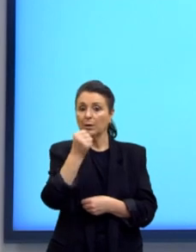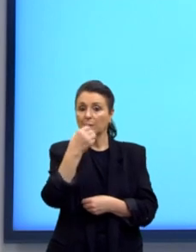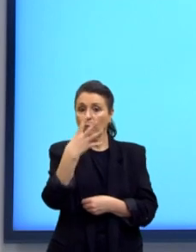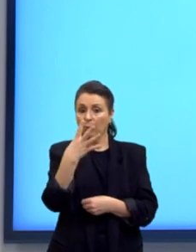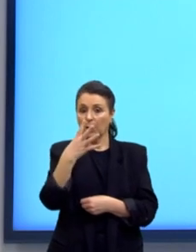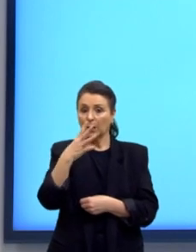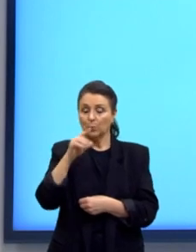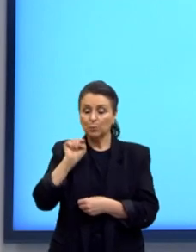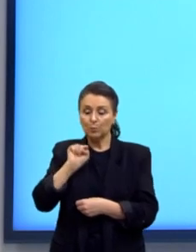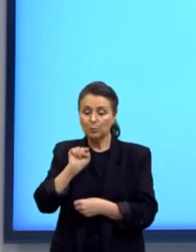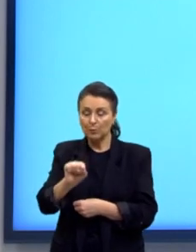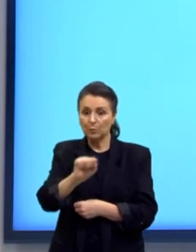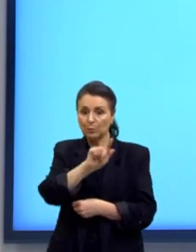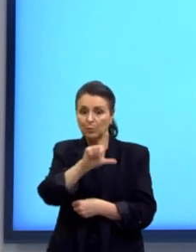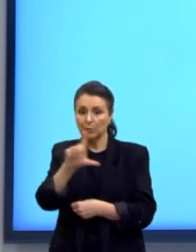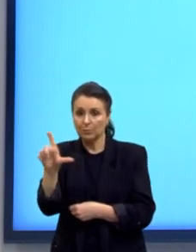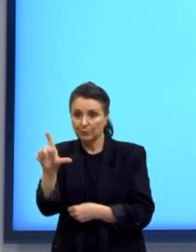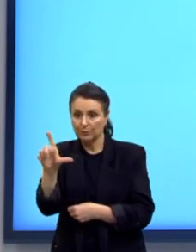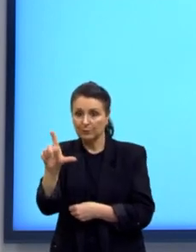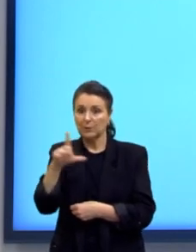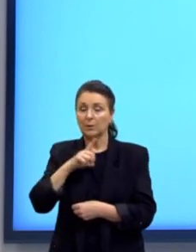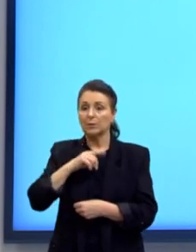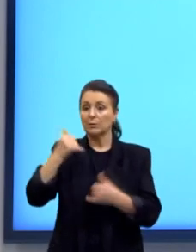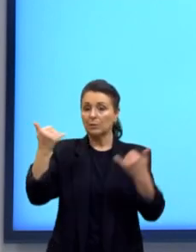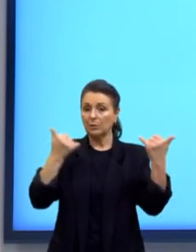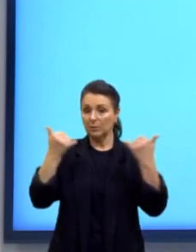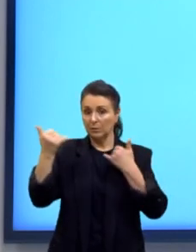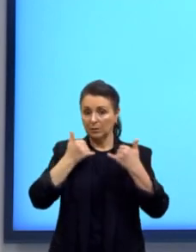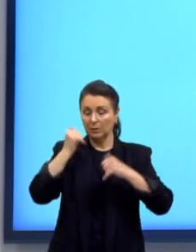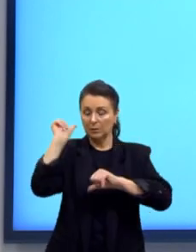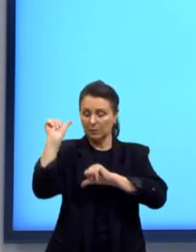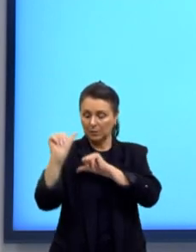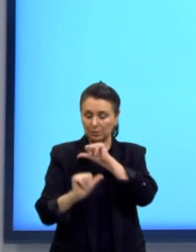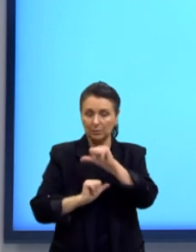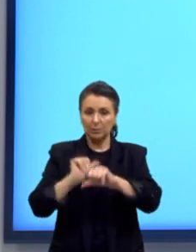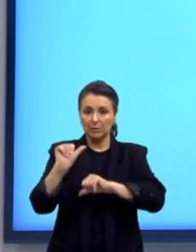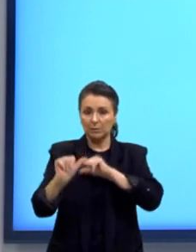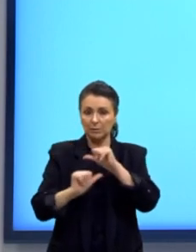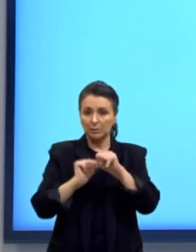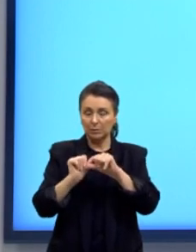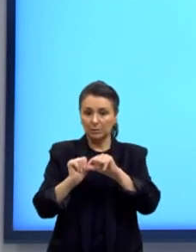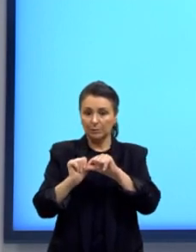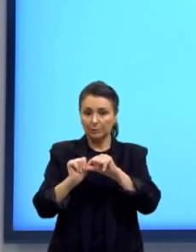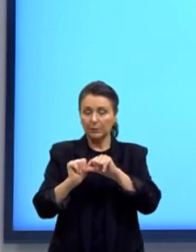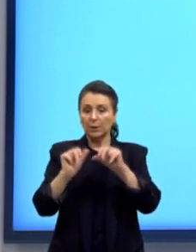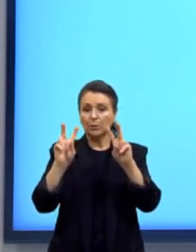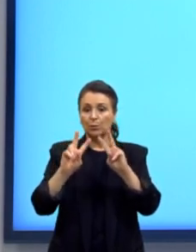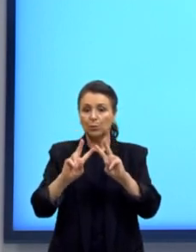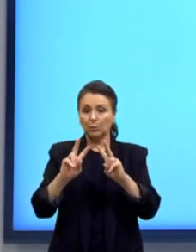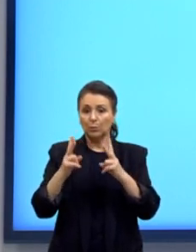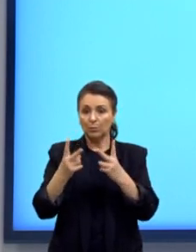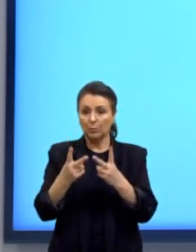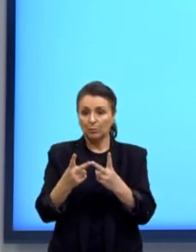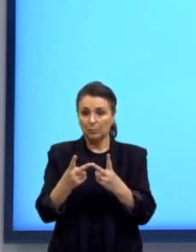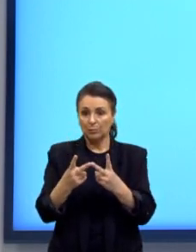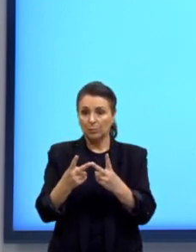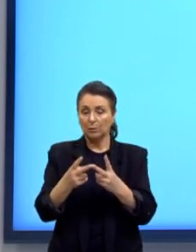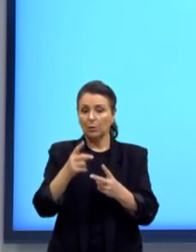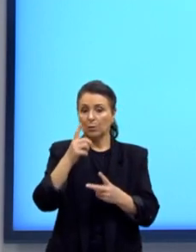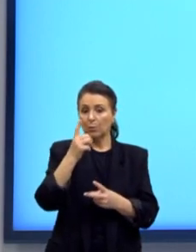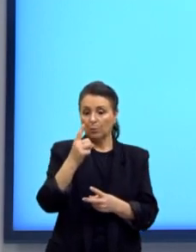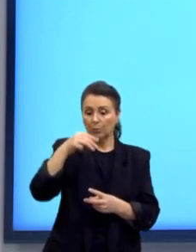aqui eu trouxe informação para vocês que seria transformação entre as unidades de volume nós temos